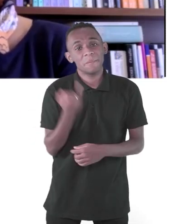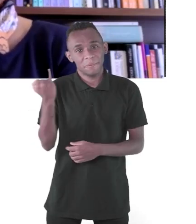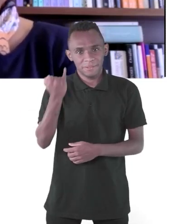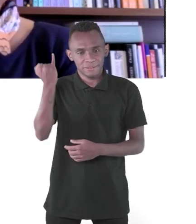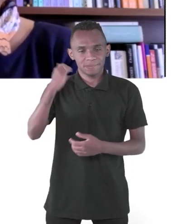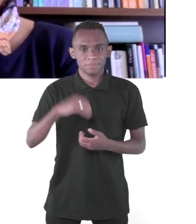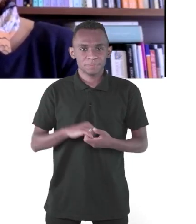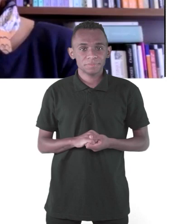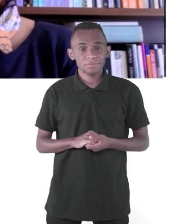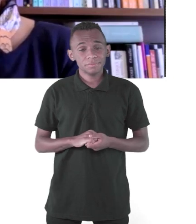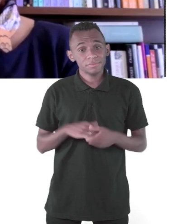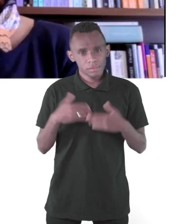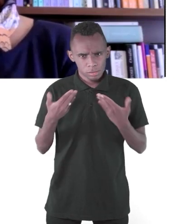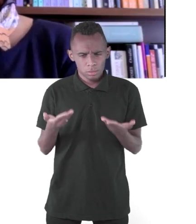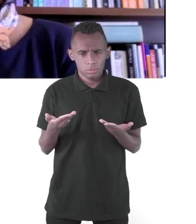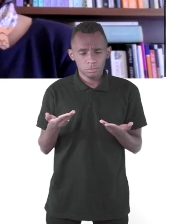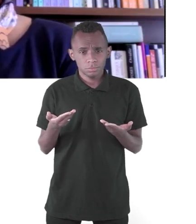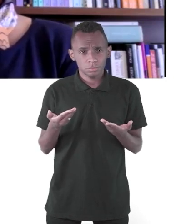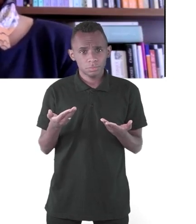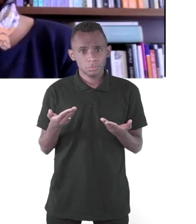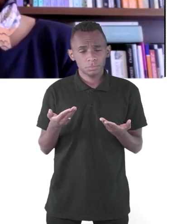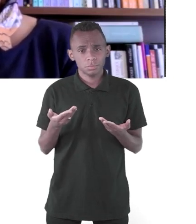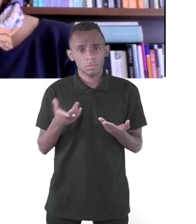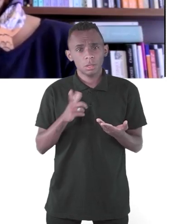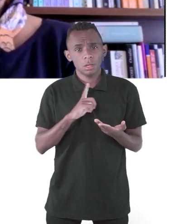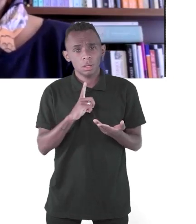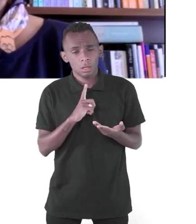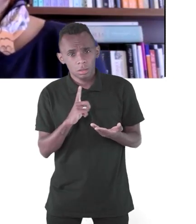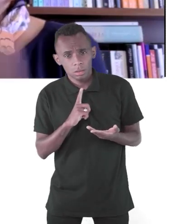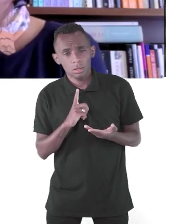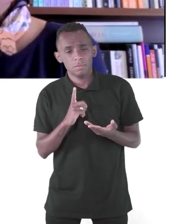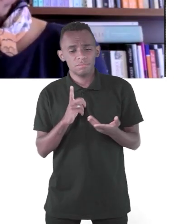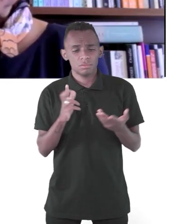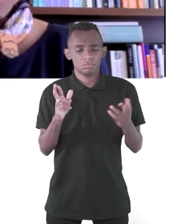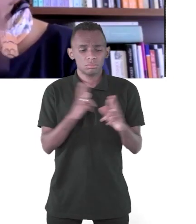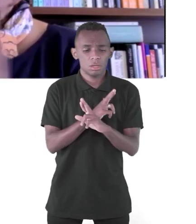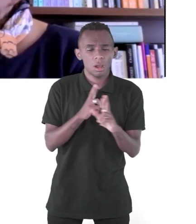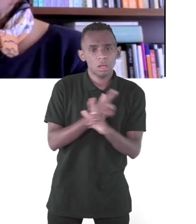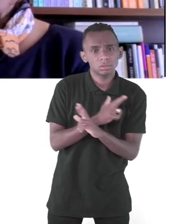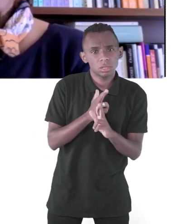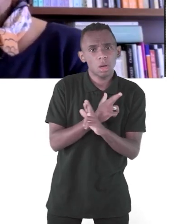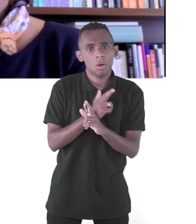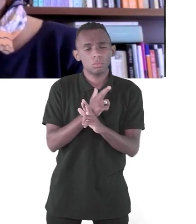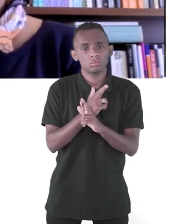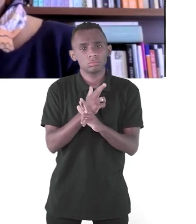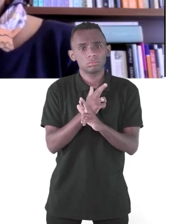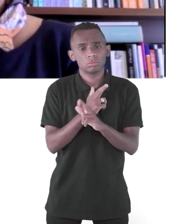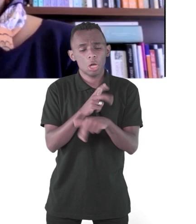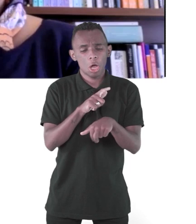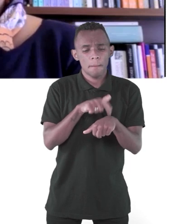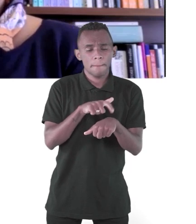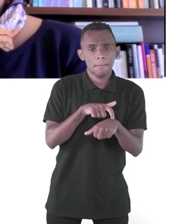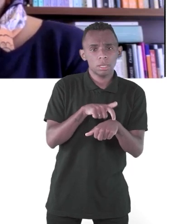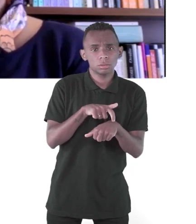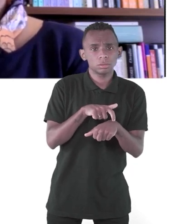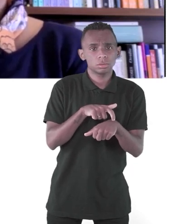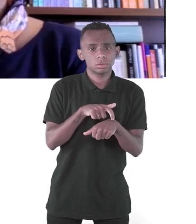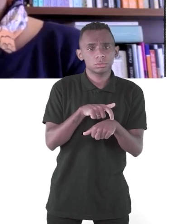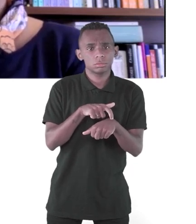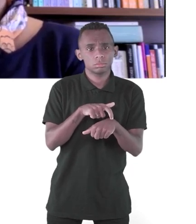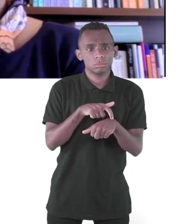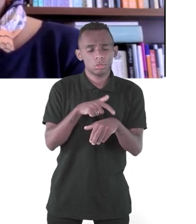bom. Mas vem cá, então, daí houve alguma correlação entre esse momento